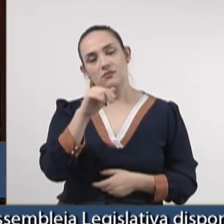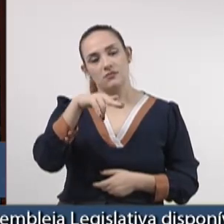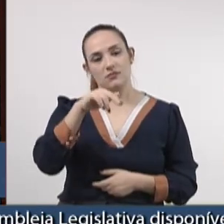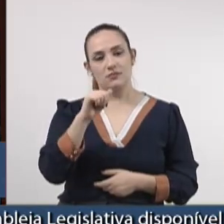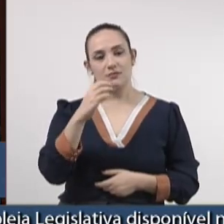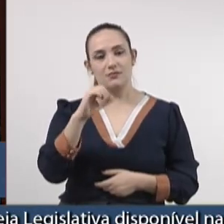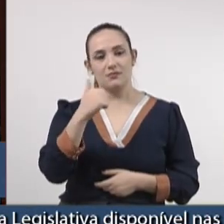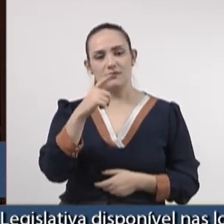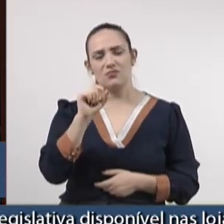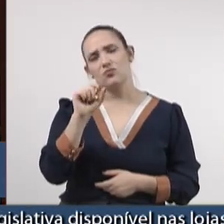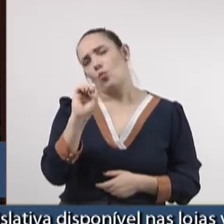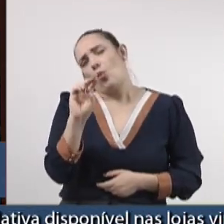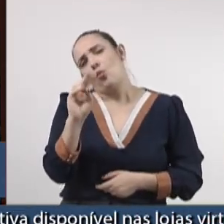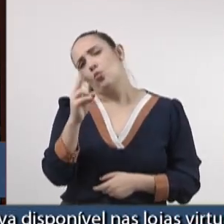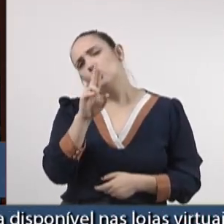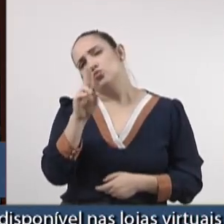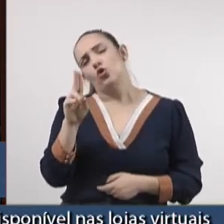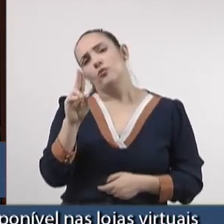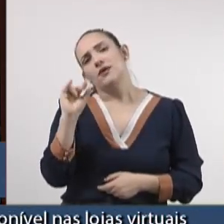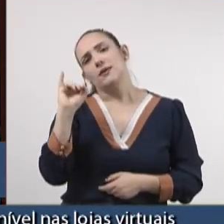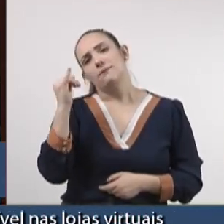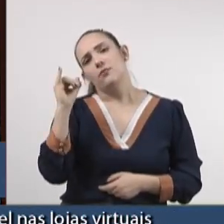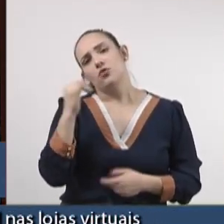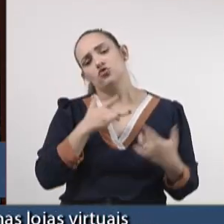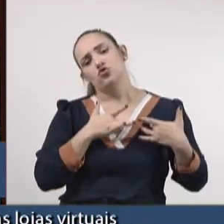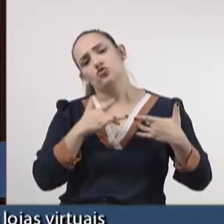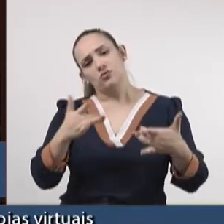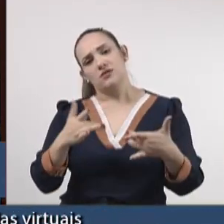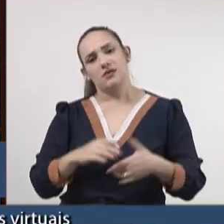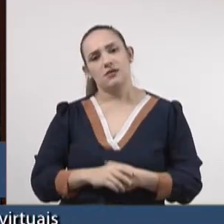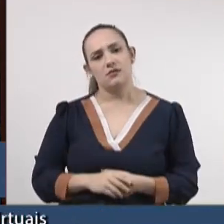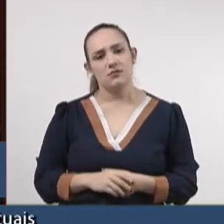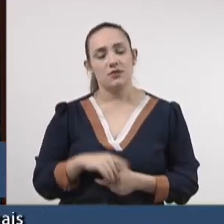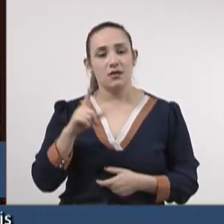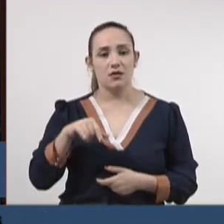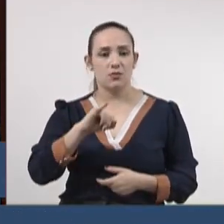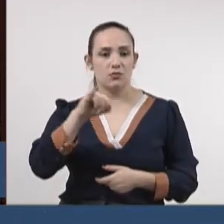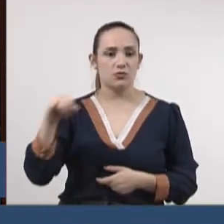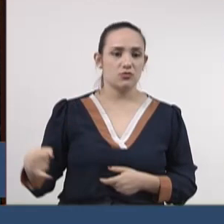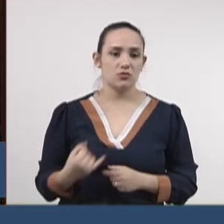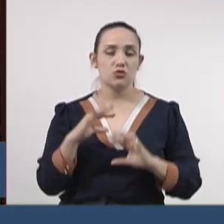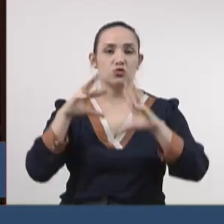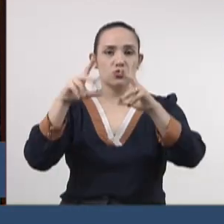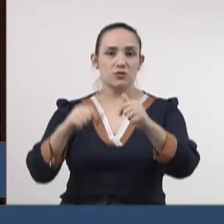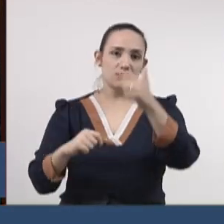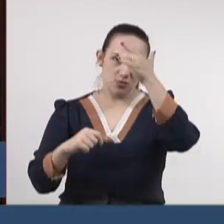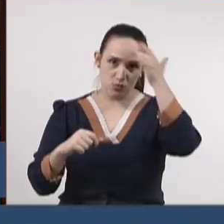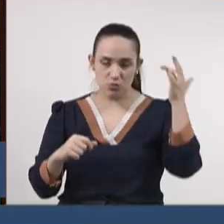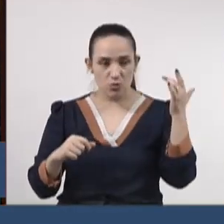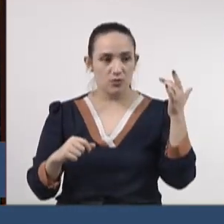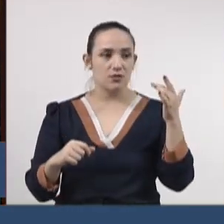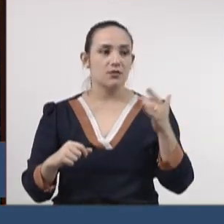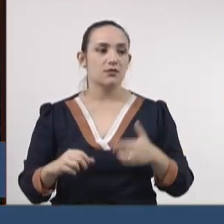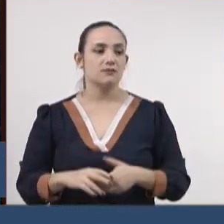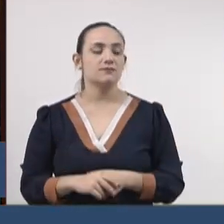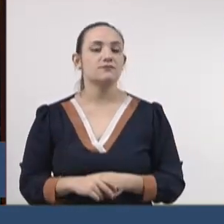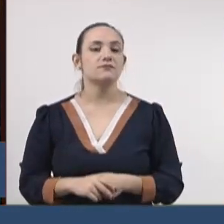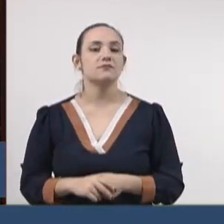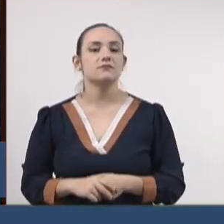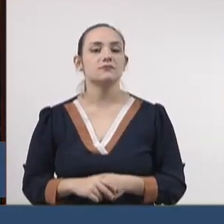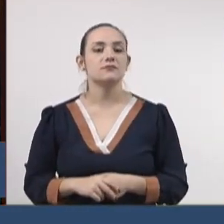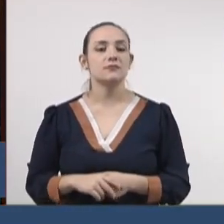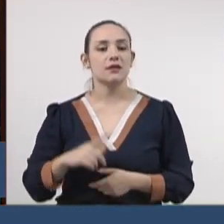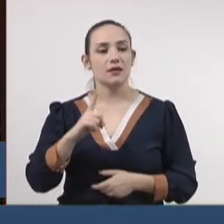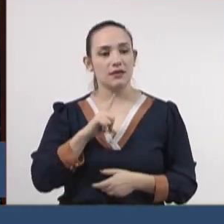imposto solidário que é a possibilidade que todo declarante do Imposto de Renda pessoa física que